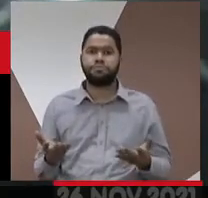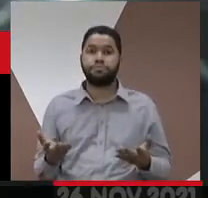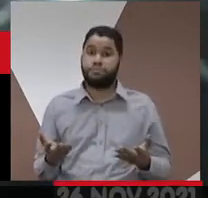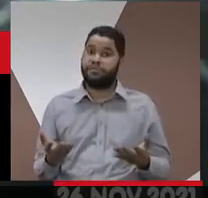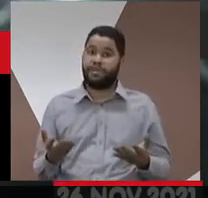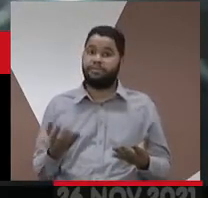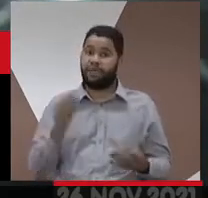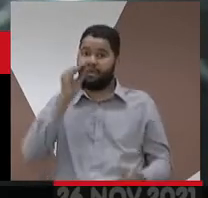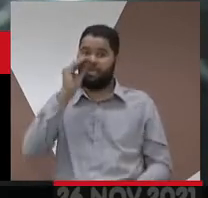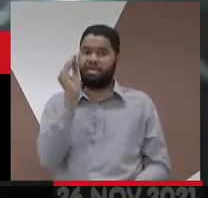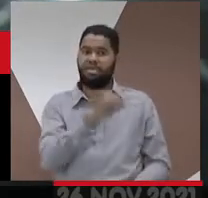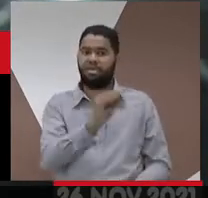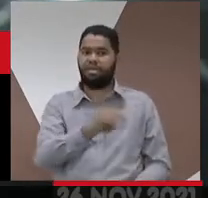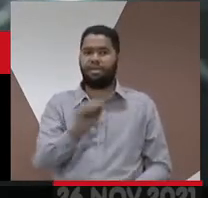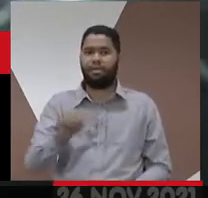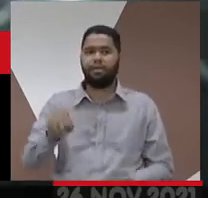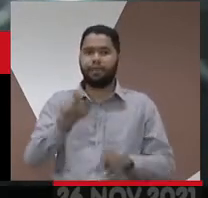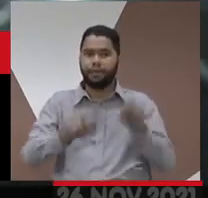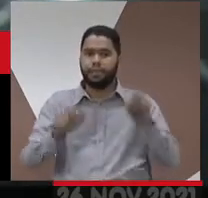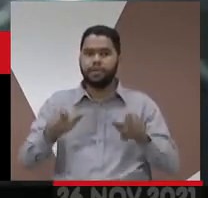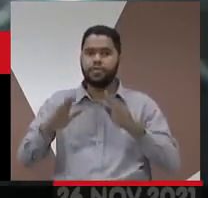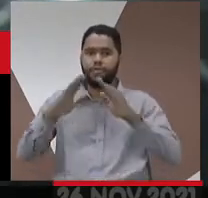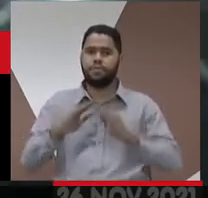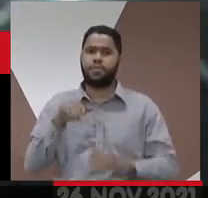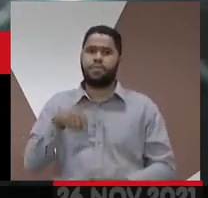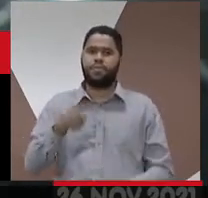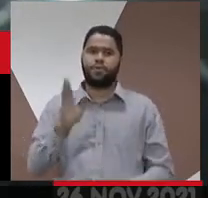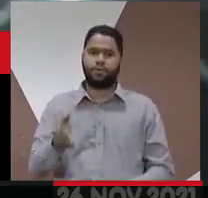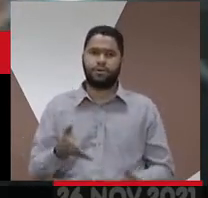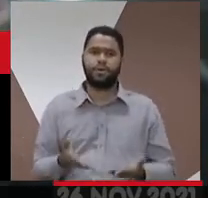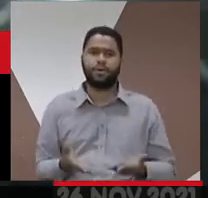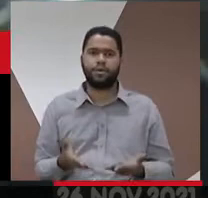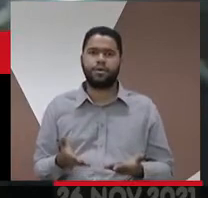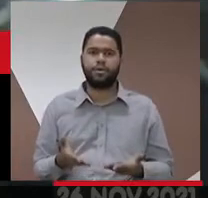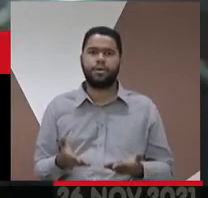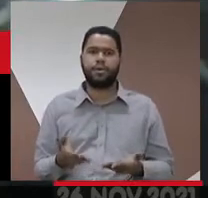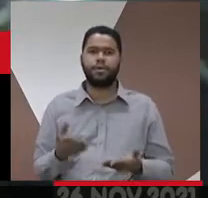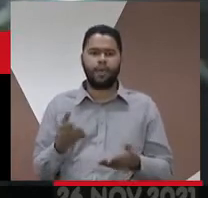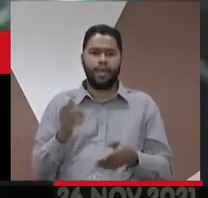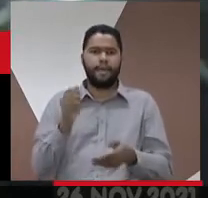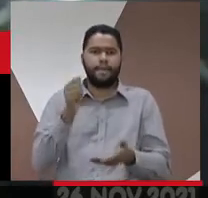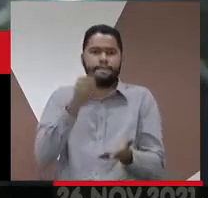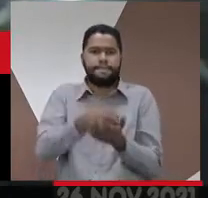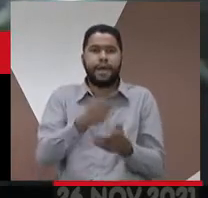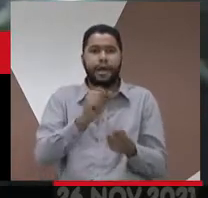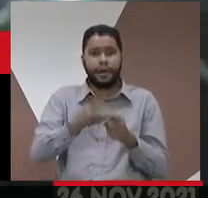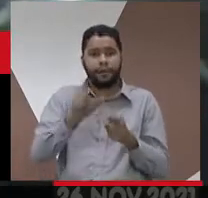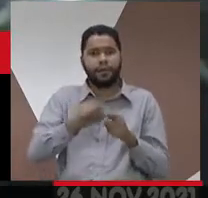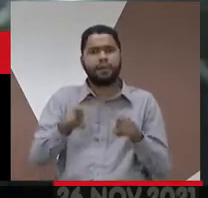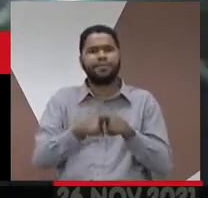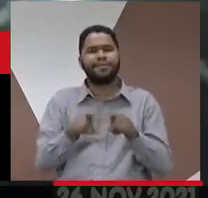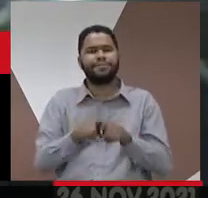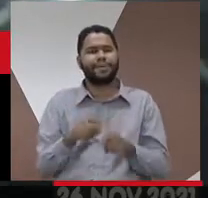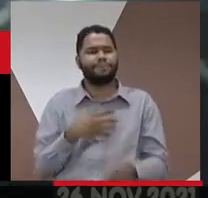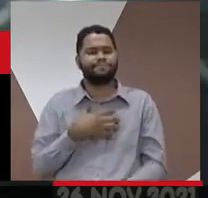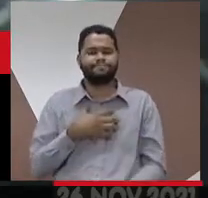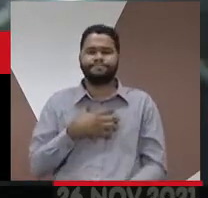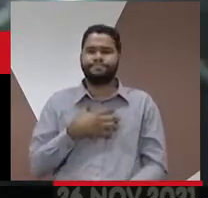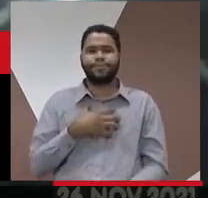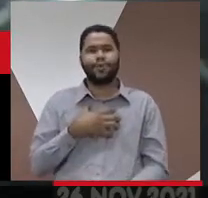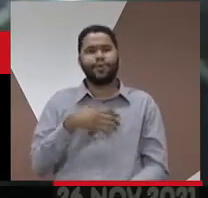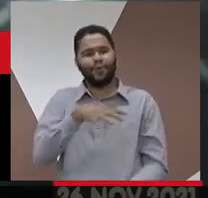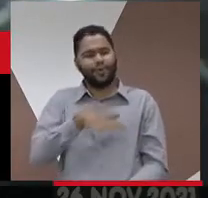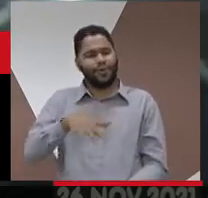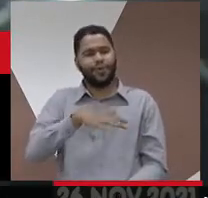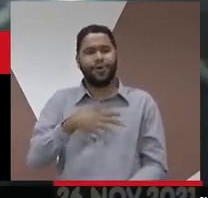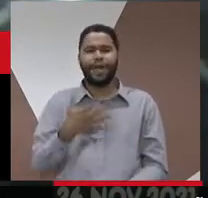descaso com aquela população que mora ali. Né? Não é só pagar um aluguel, não. Tem o seu coração guardado ali onde que você mora.